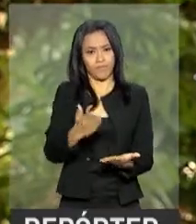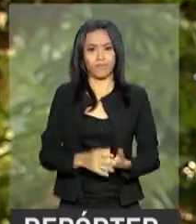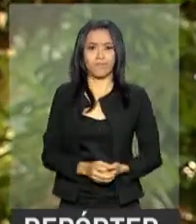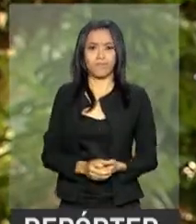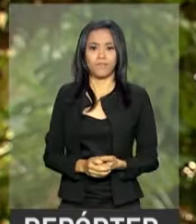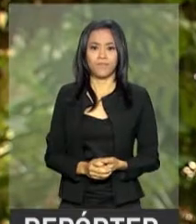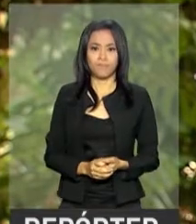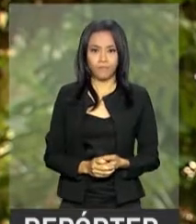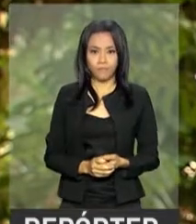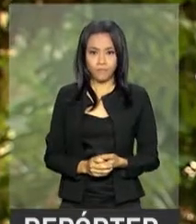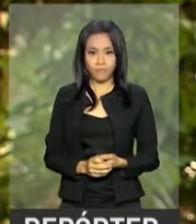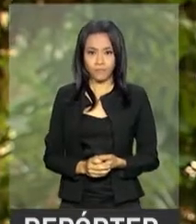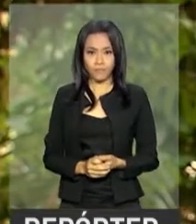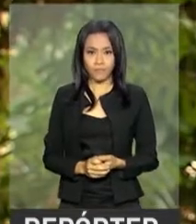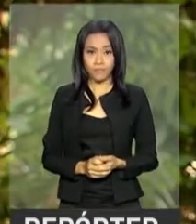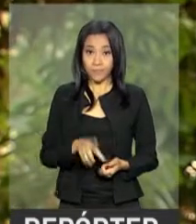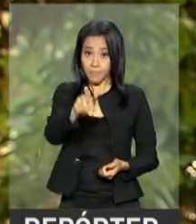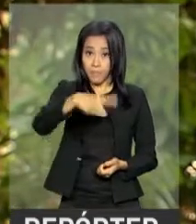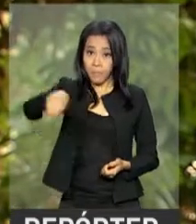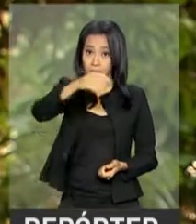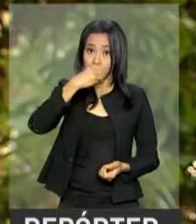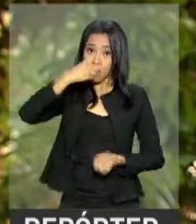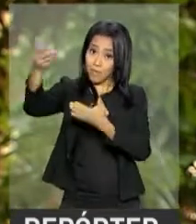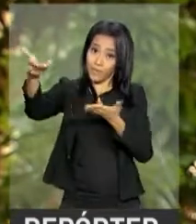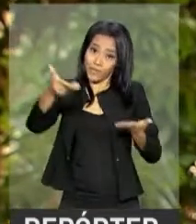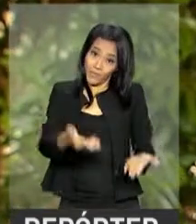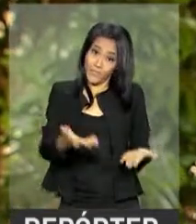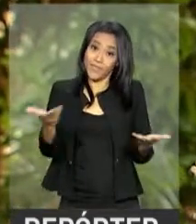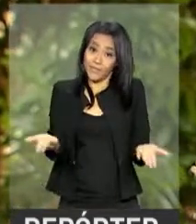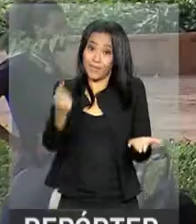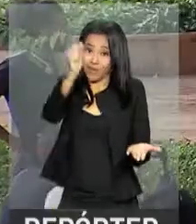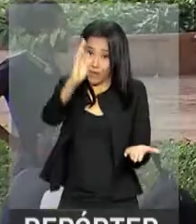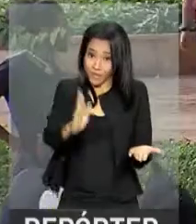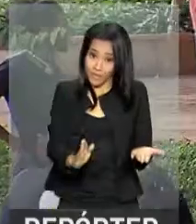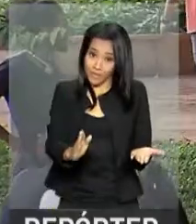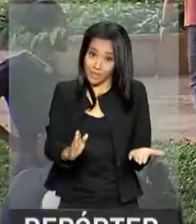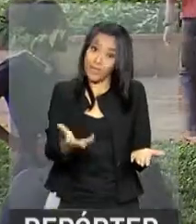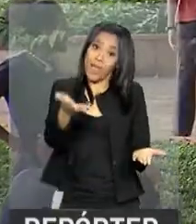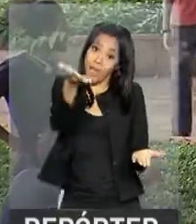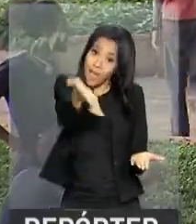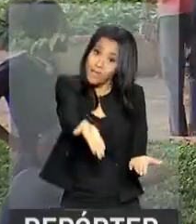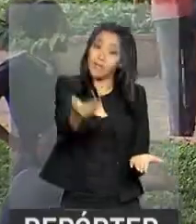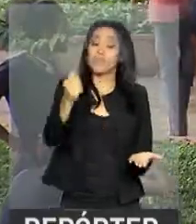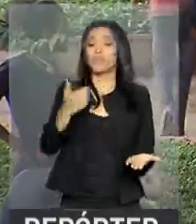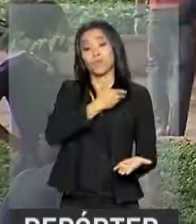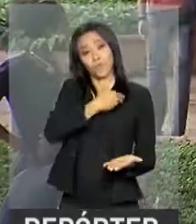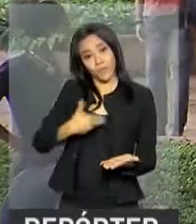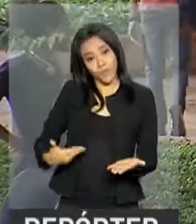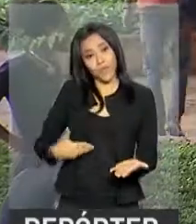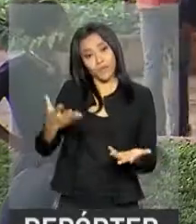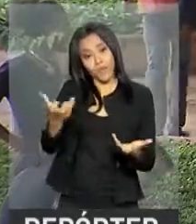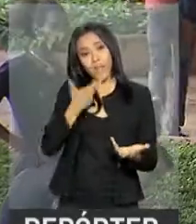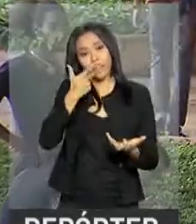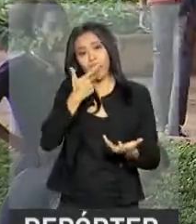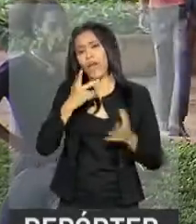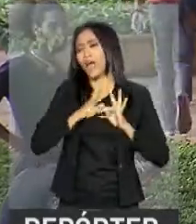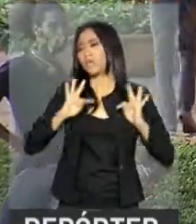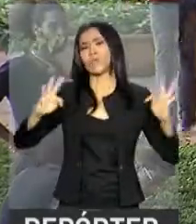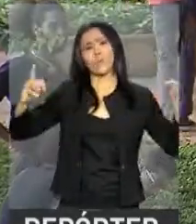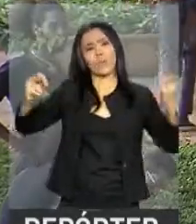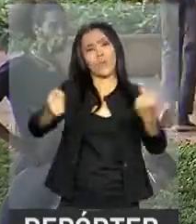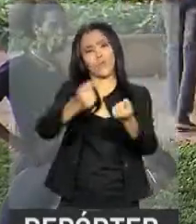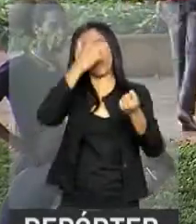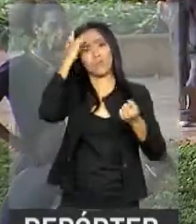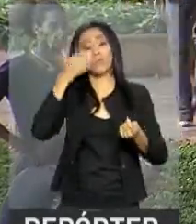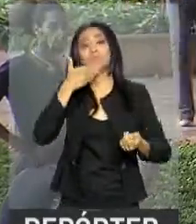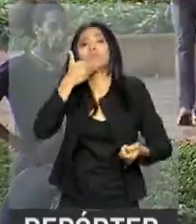welcome to brazil sejam muito bem vindos e bem vindas ao brasil é isso que o governo brasileiro gostaria de dizer a todas as pessoas que